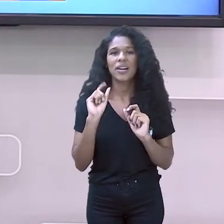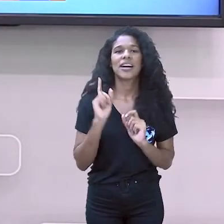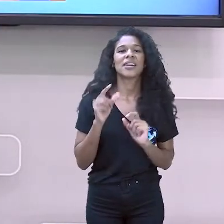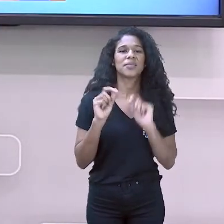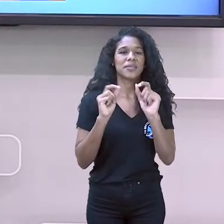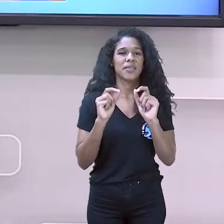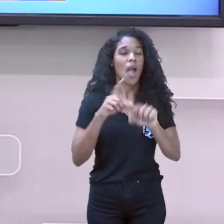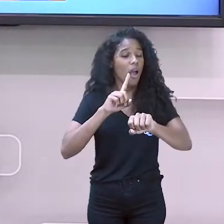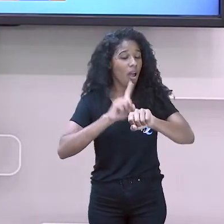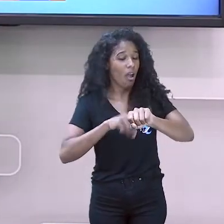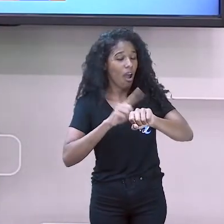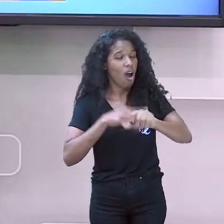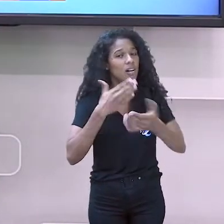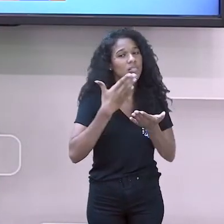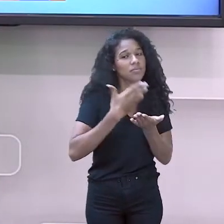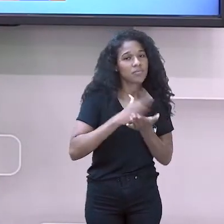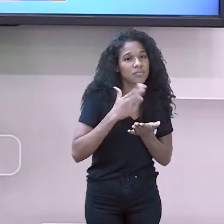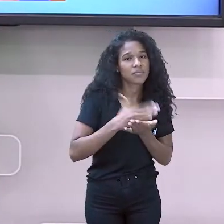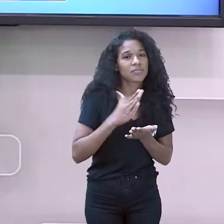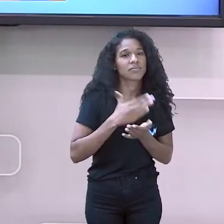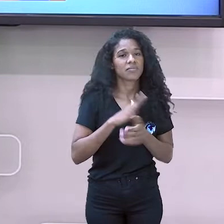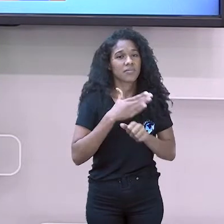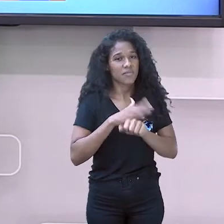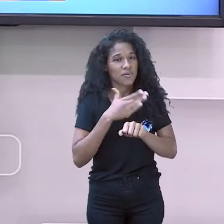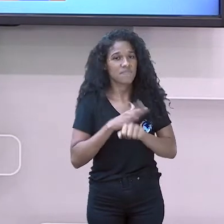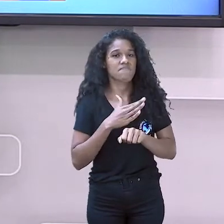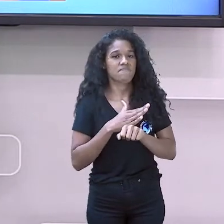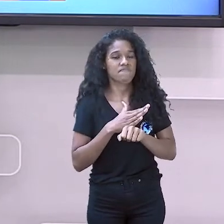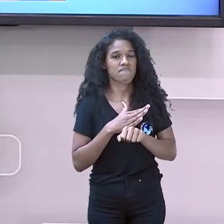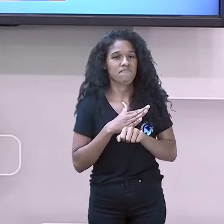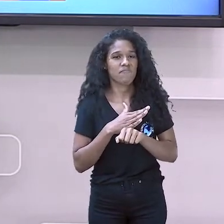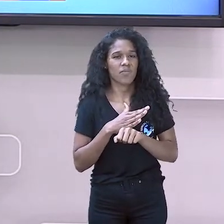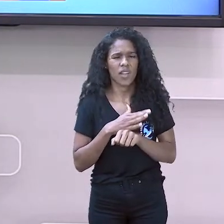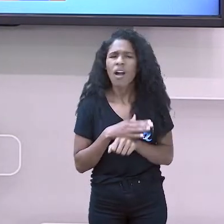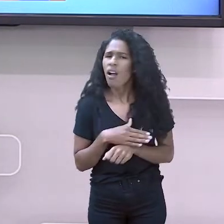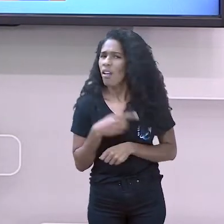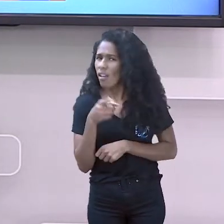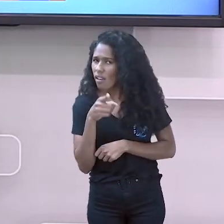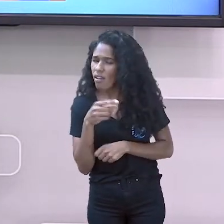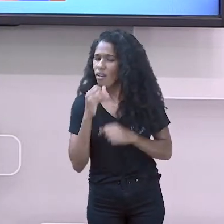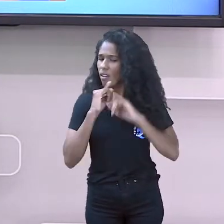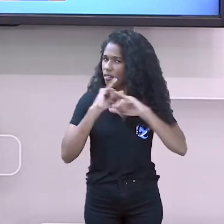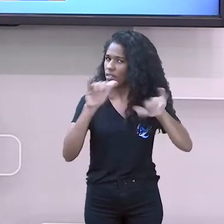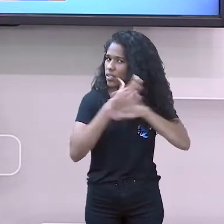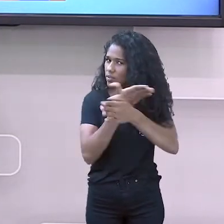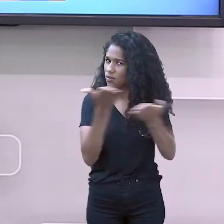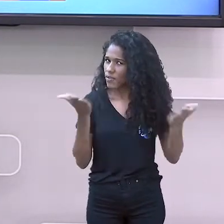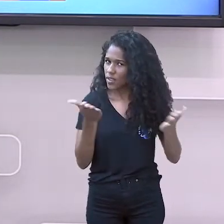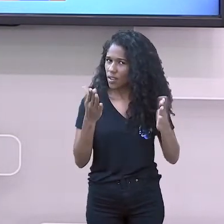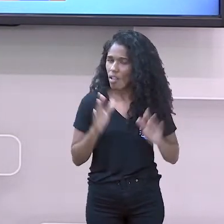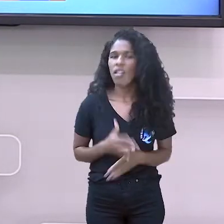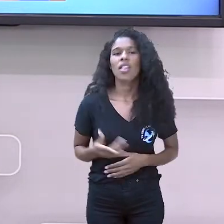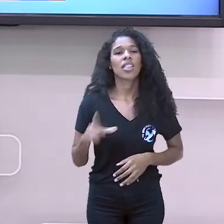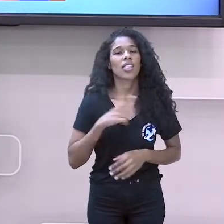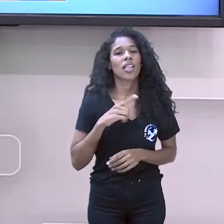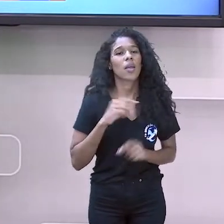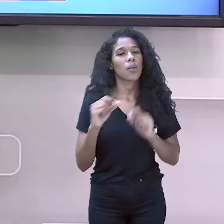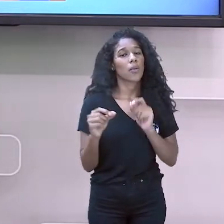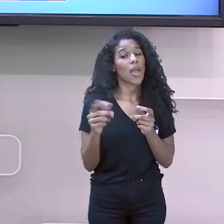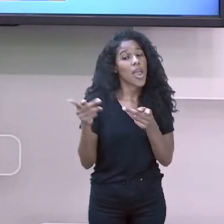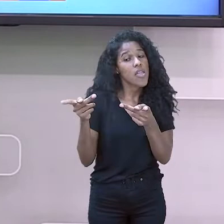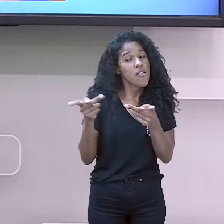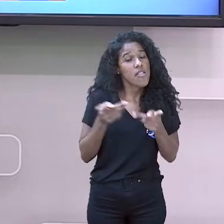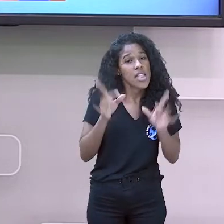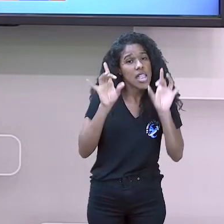gosto. E eu falei para vocês que nós iríamos ter uma convidada super especial hoje, não foi? Pois é. E ela